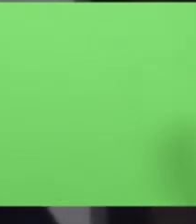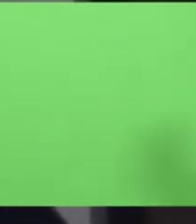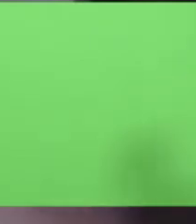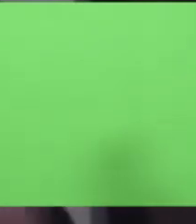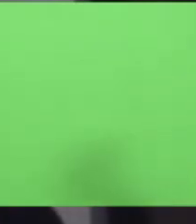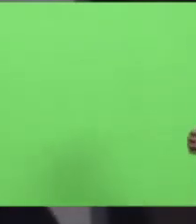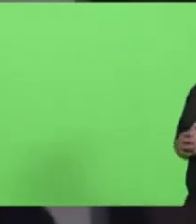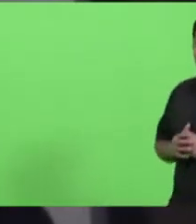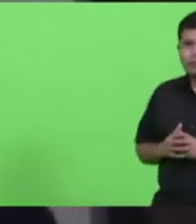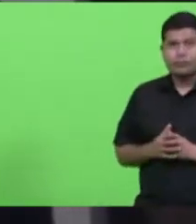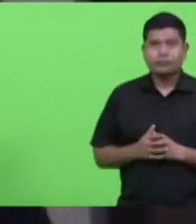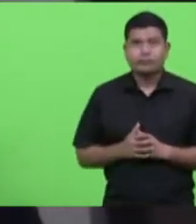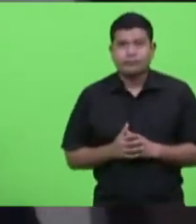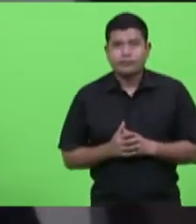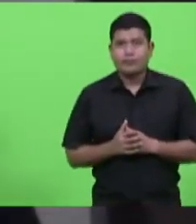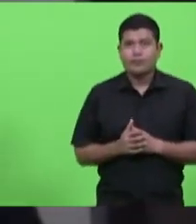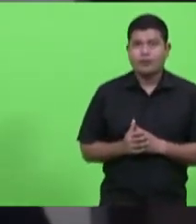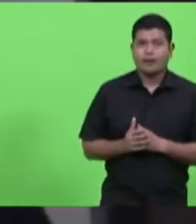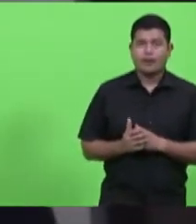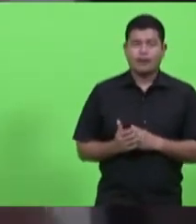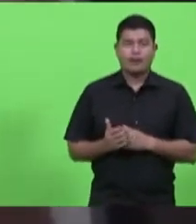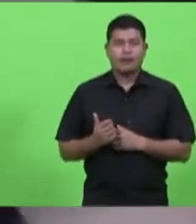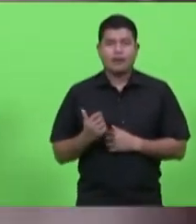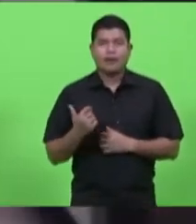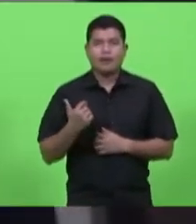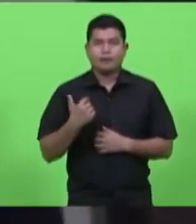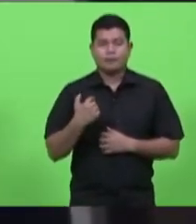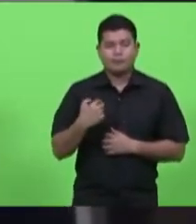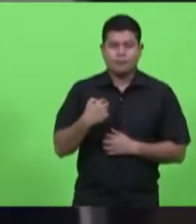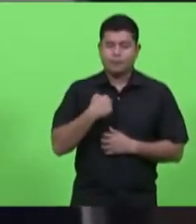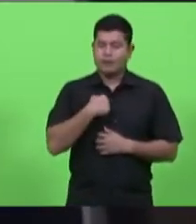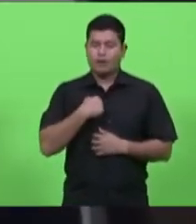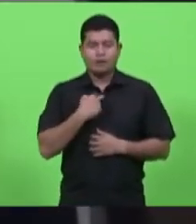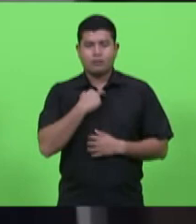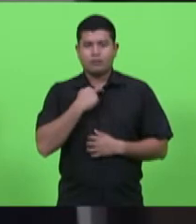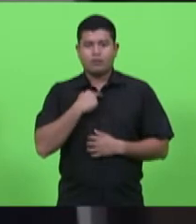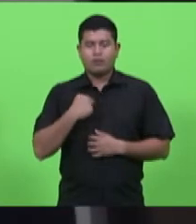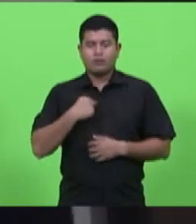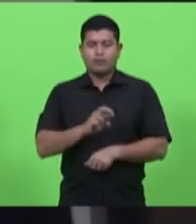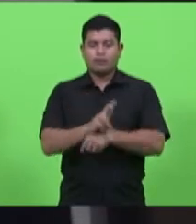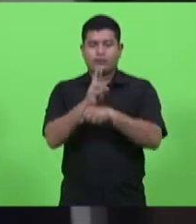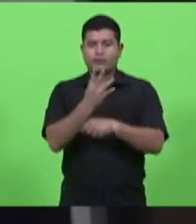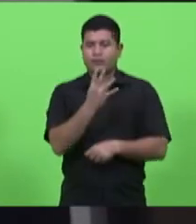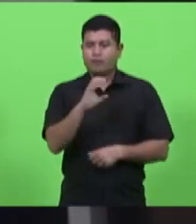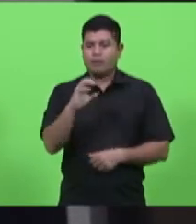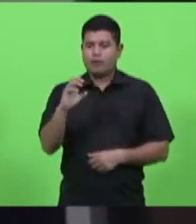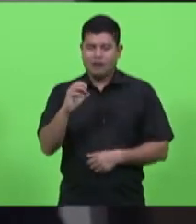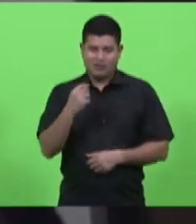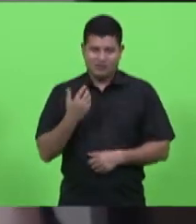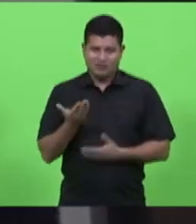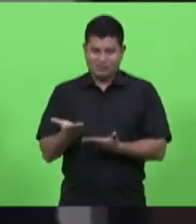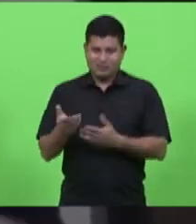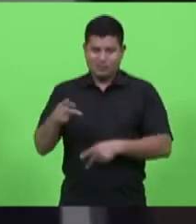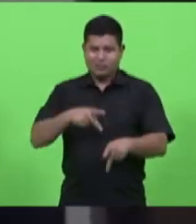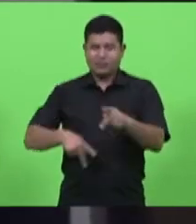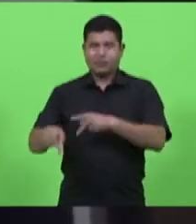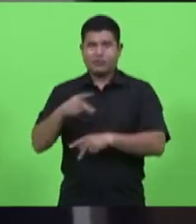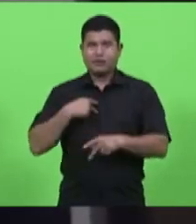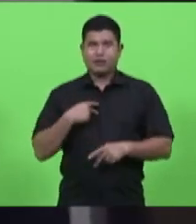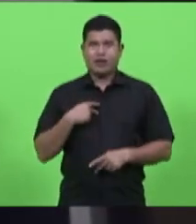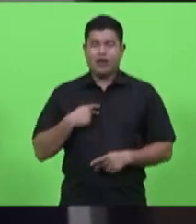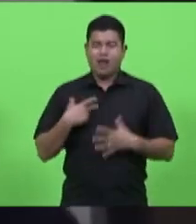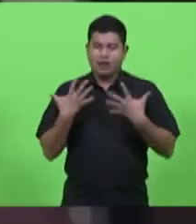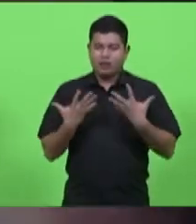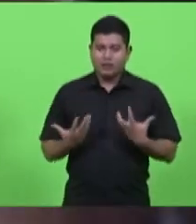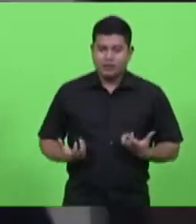eu não posso, nesse instante, como um dos 40 representantes da população de Santa Catarina, avalizar essa